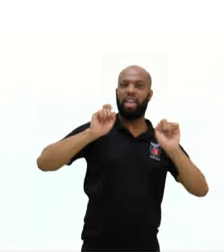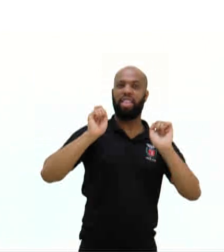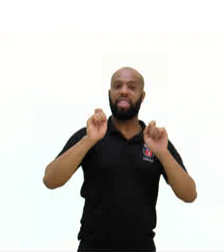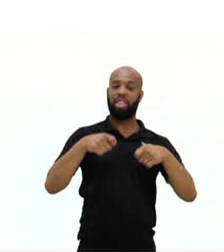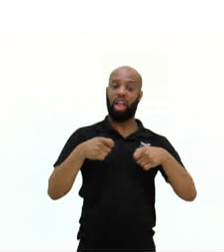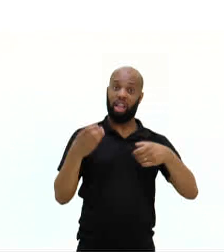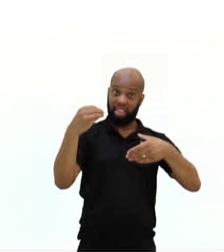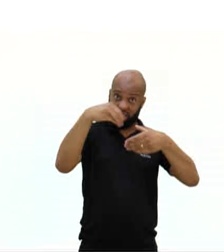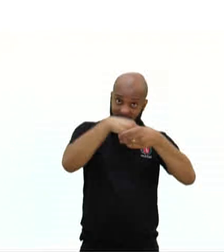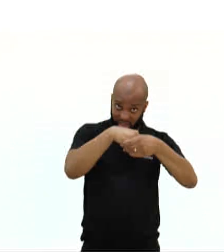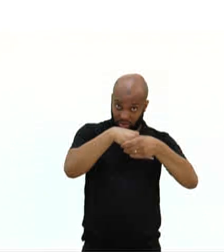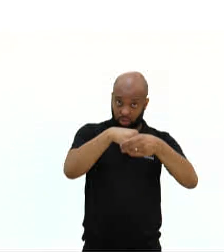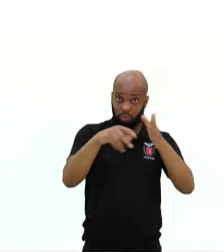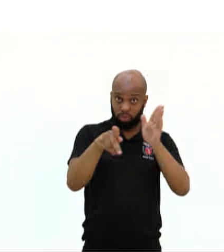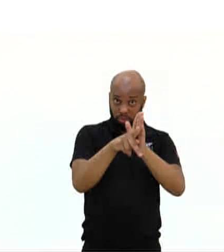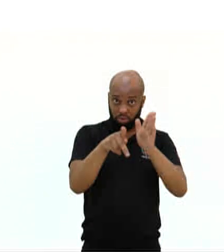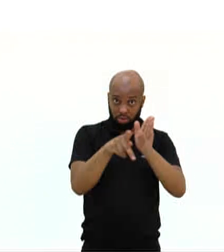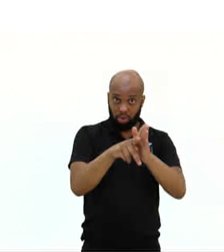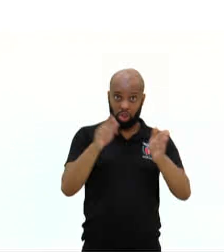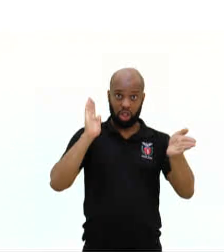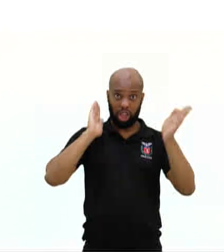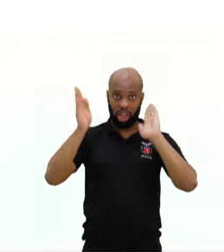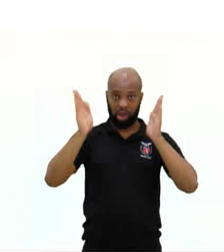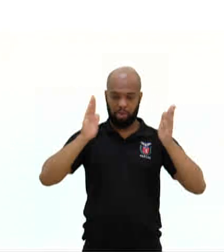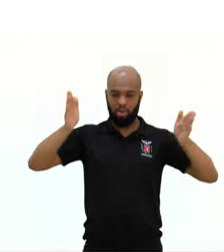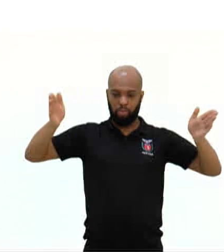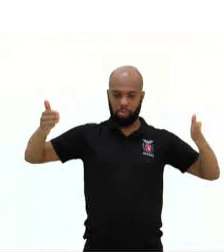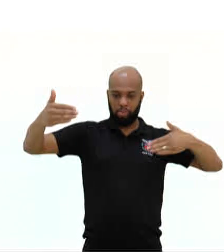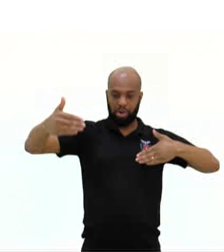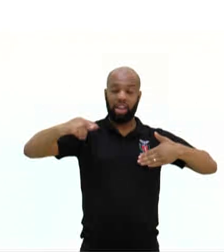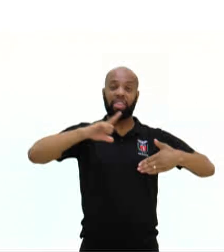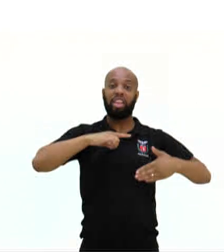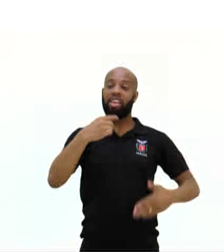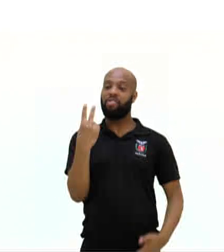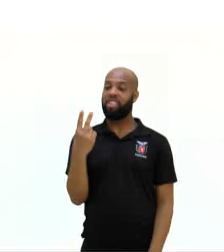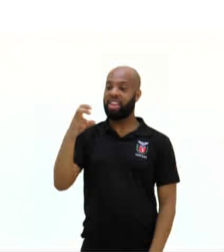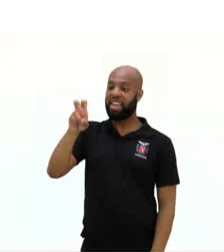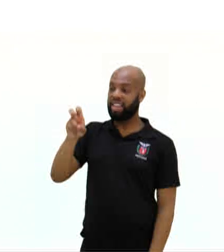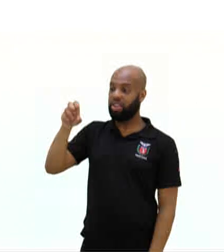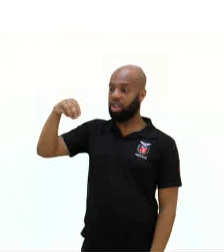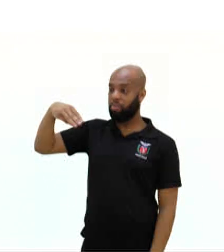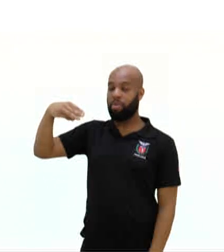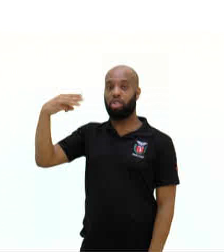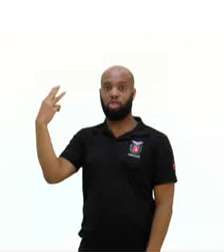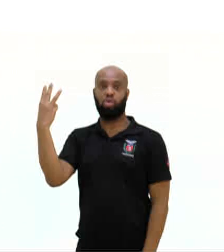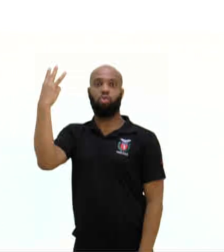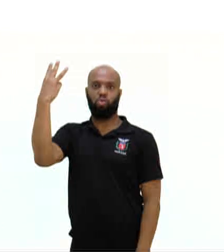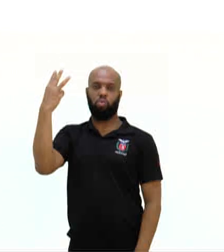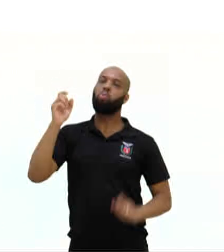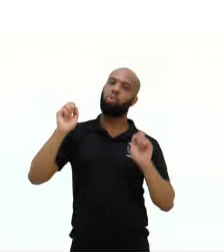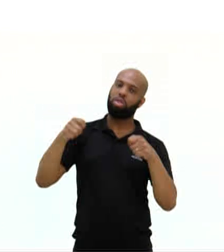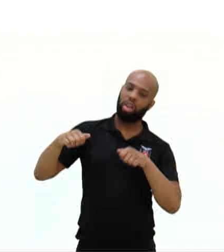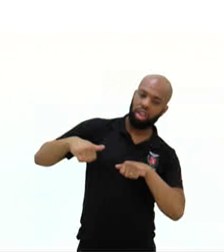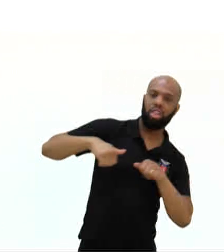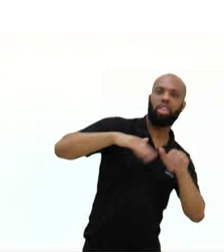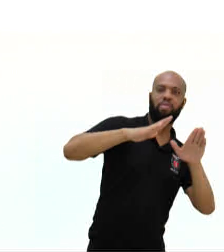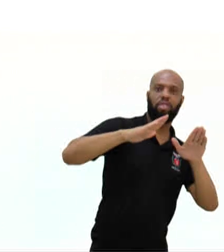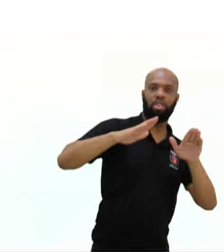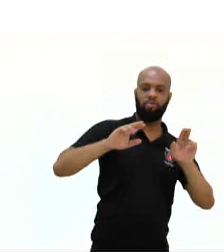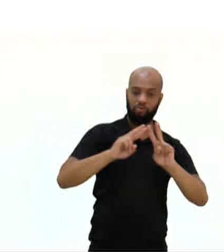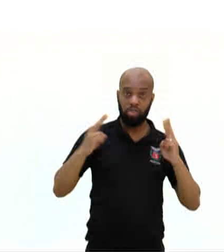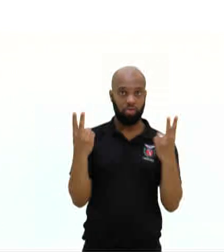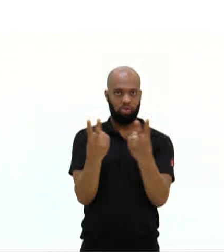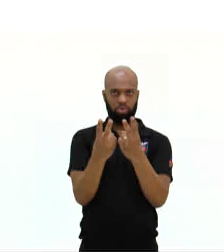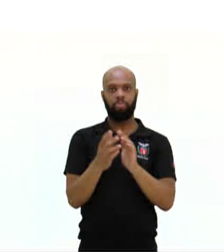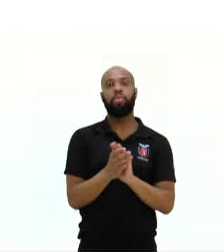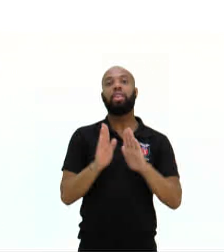que cabe dentro desse caminhão é 25 metros cúbicos, ou seja, a carga máxima desse caminhão. Uma região possui